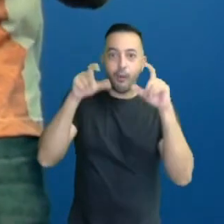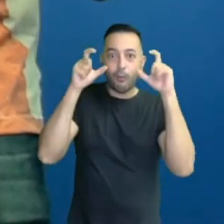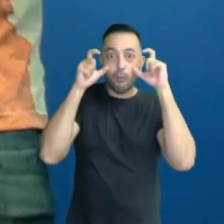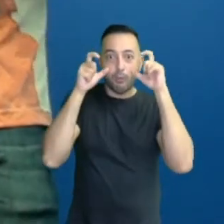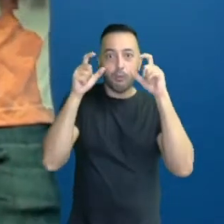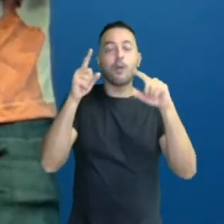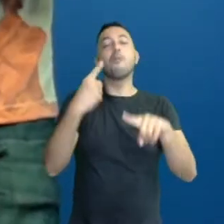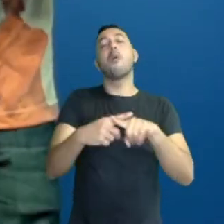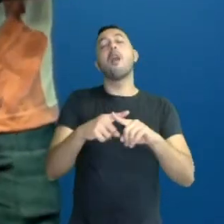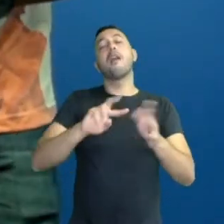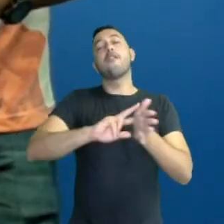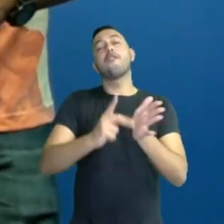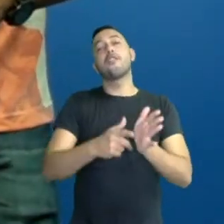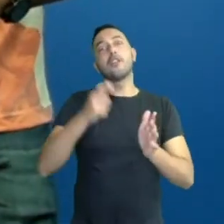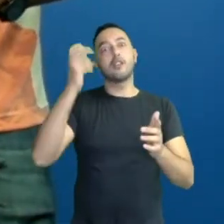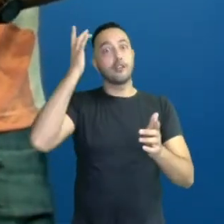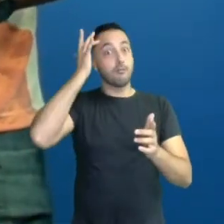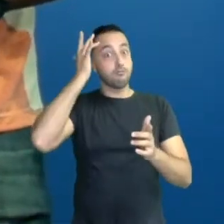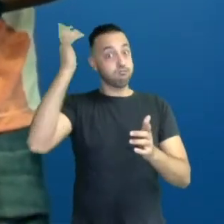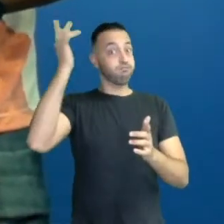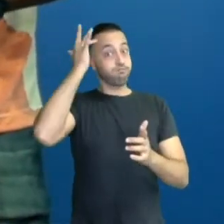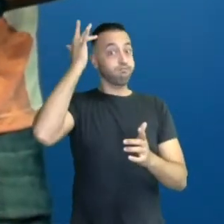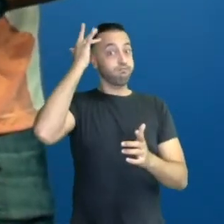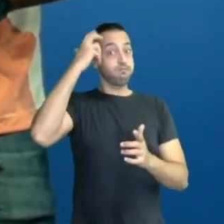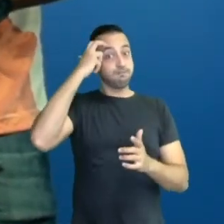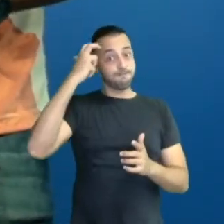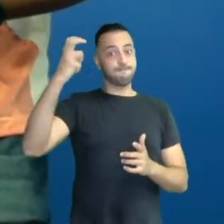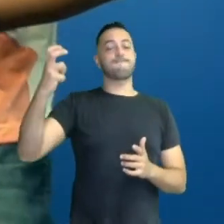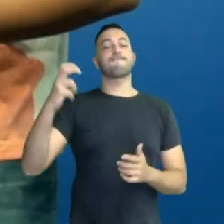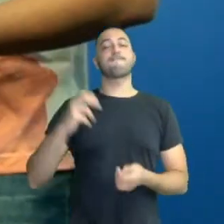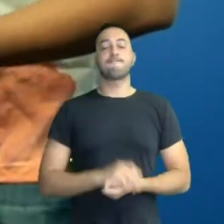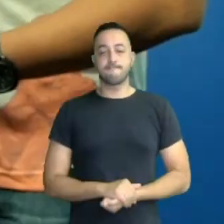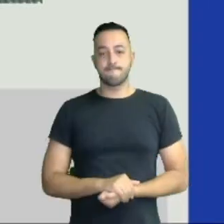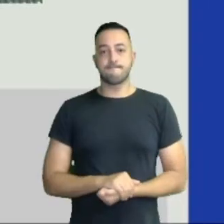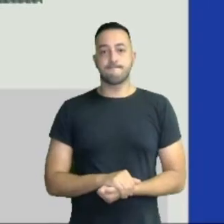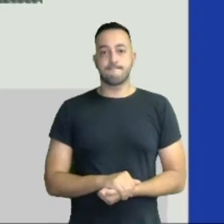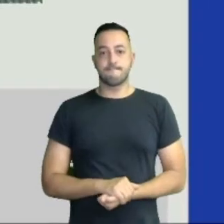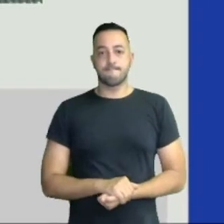haja vista que Atenas era a deusa da sabedoria.